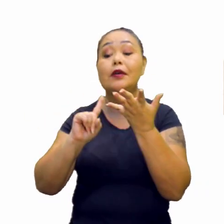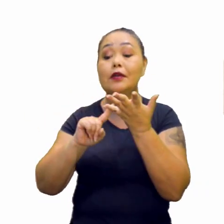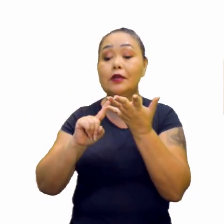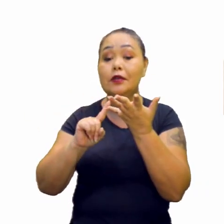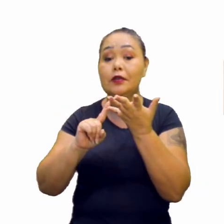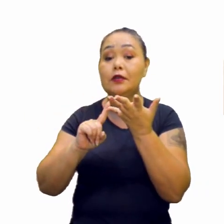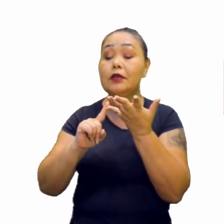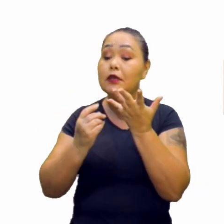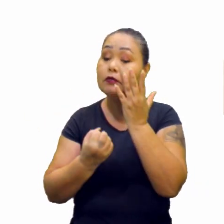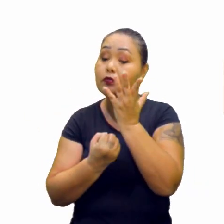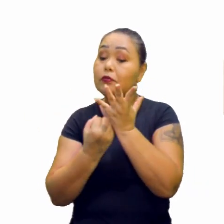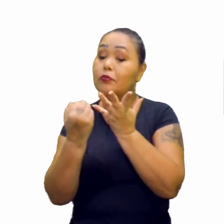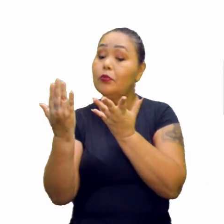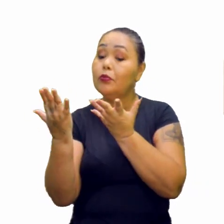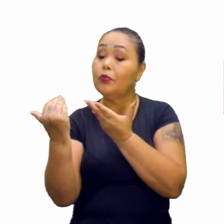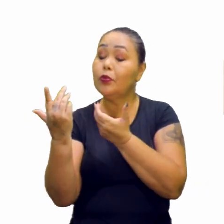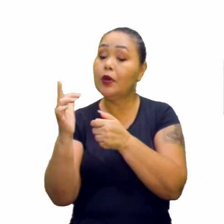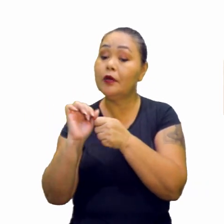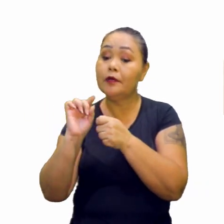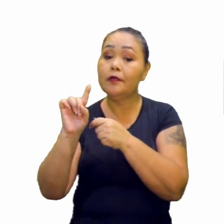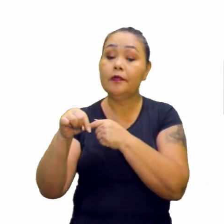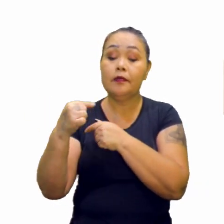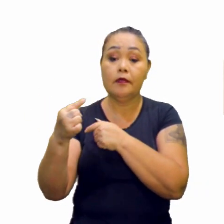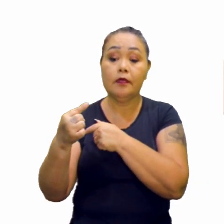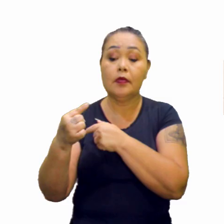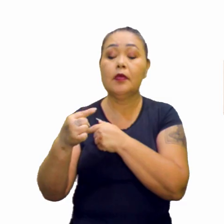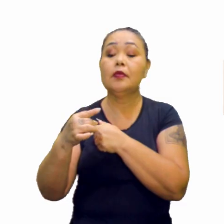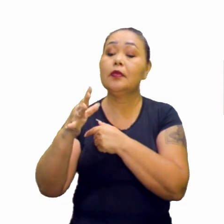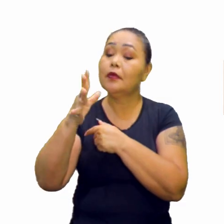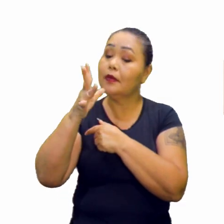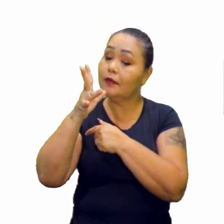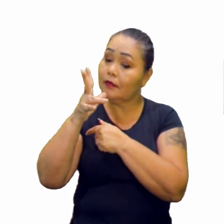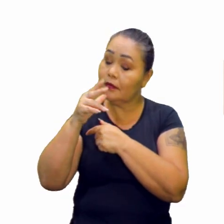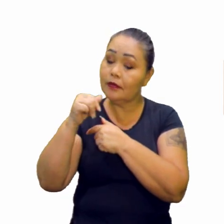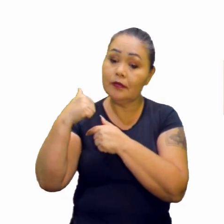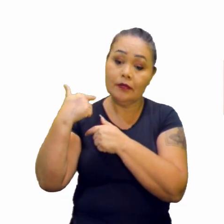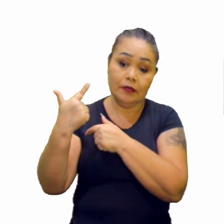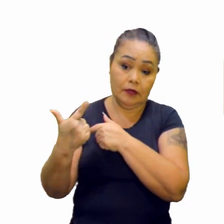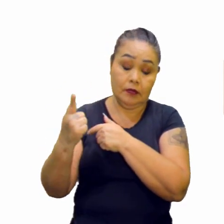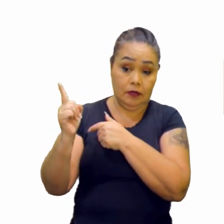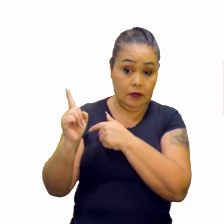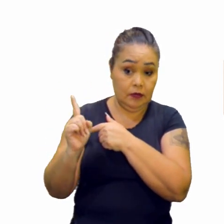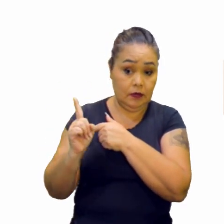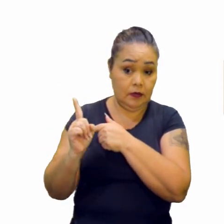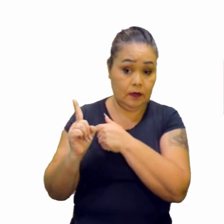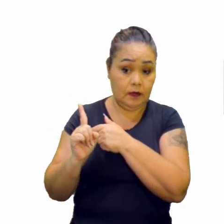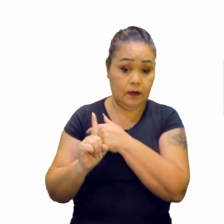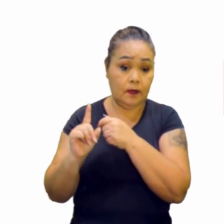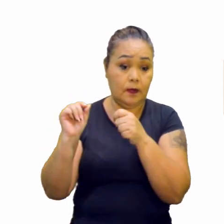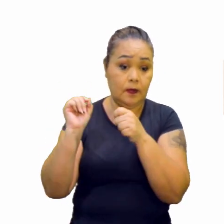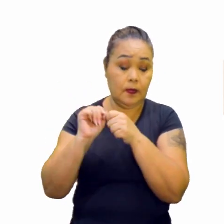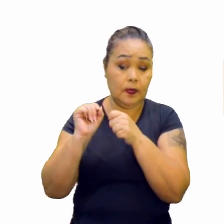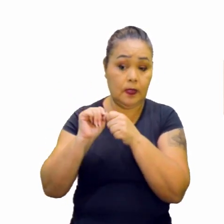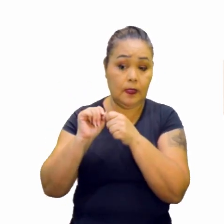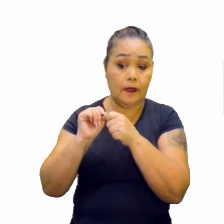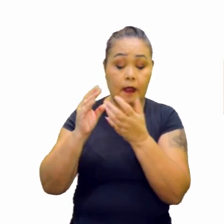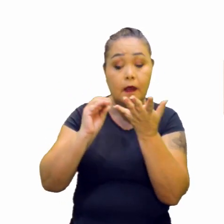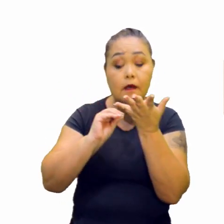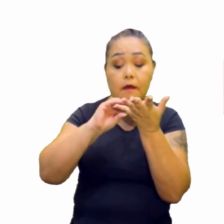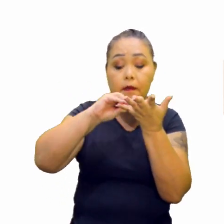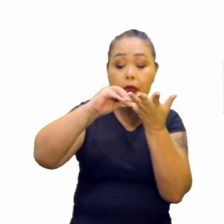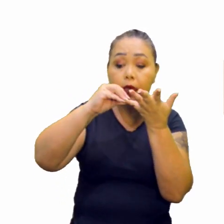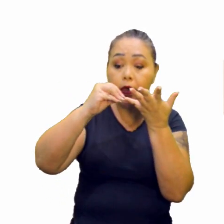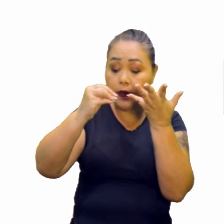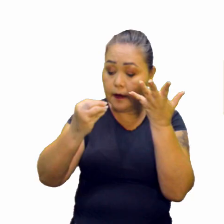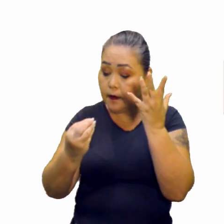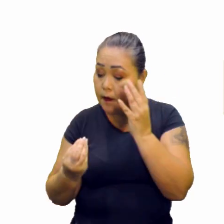Rejuvenescer, ele vai... É aquele negócio. Você pegou, vai fazer uma muda. Você vai tirar... Quando